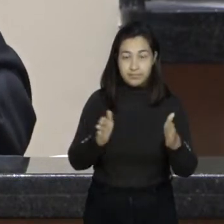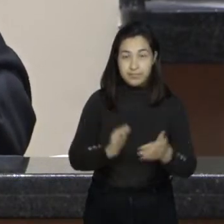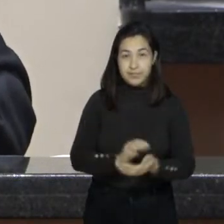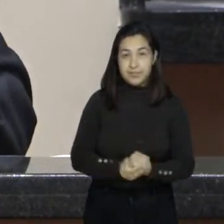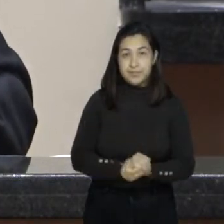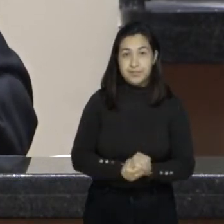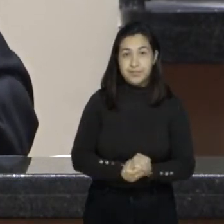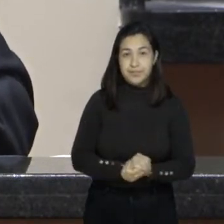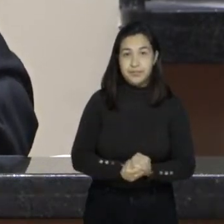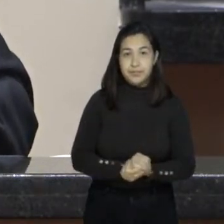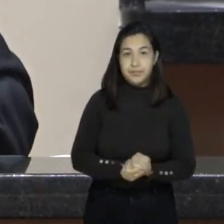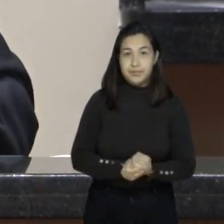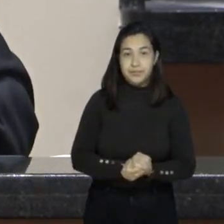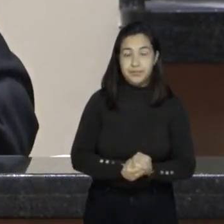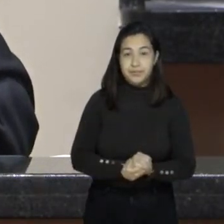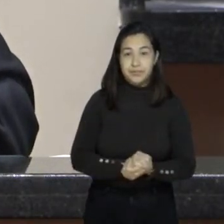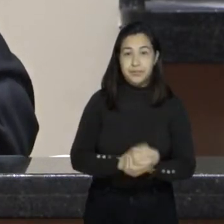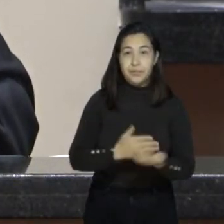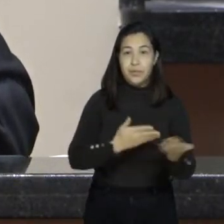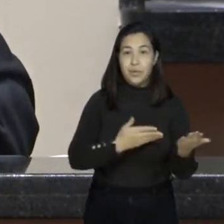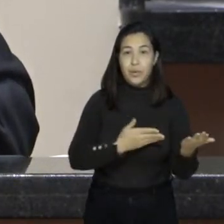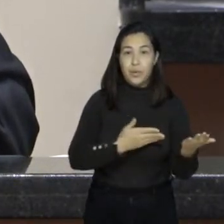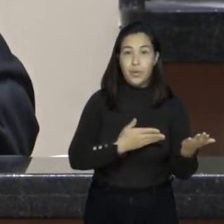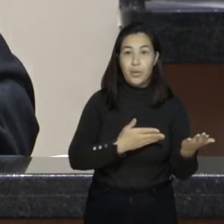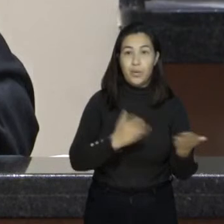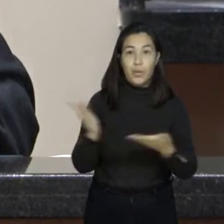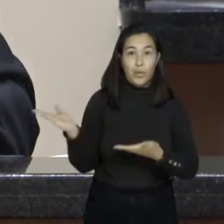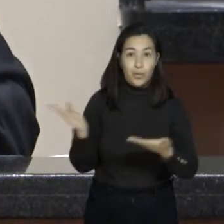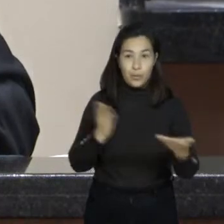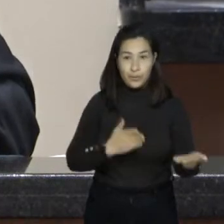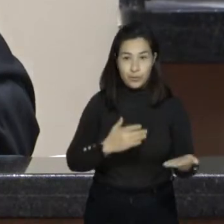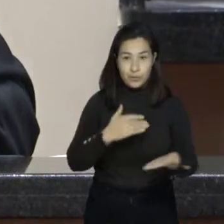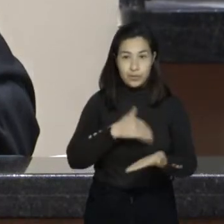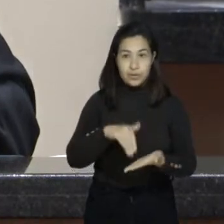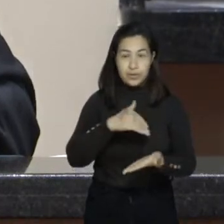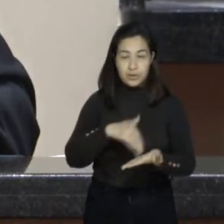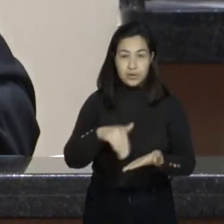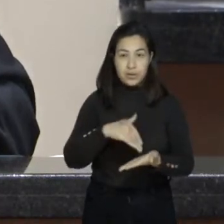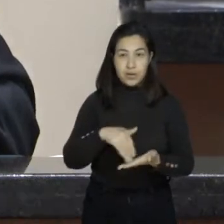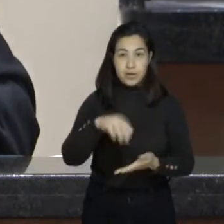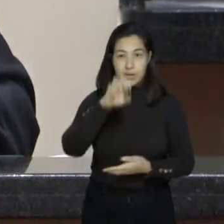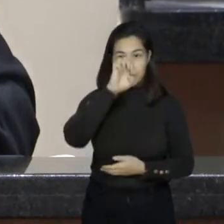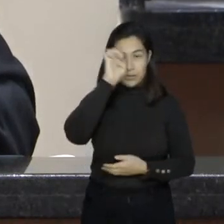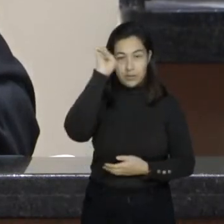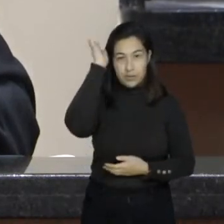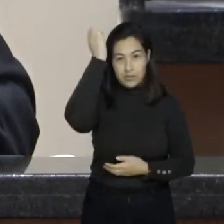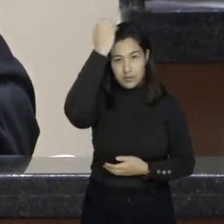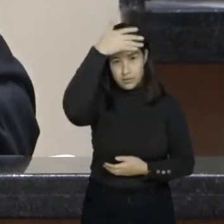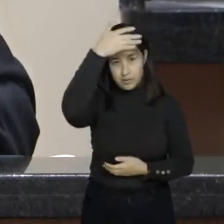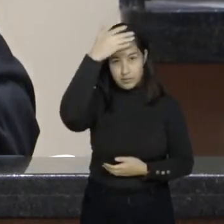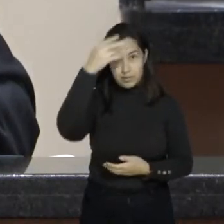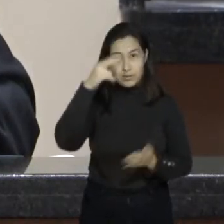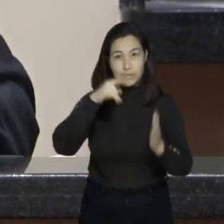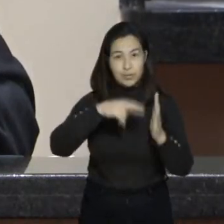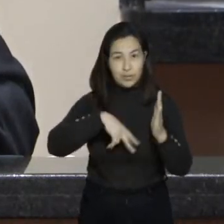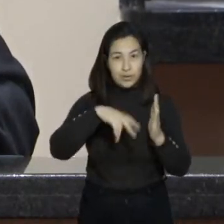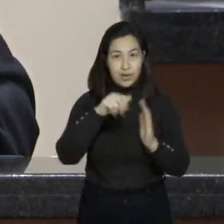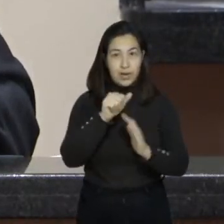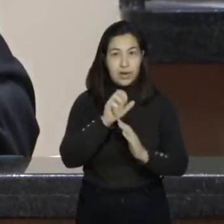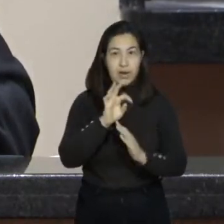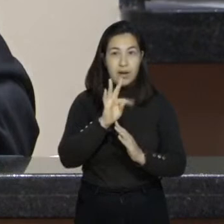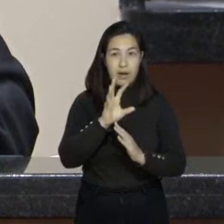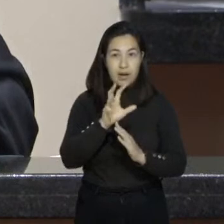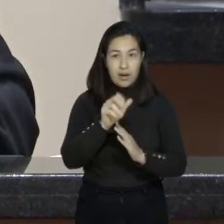convido o secretário adoc Deputado Emerson Stein para fazer a leitura